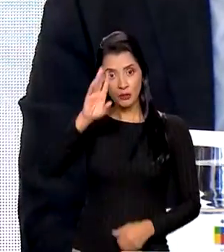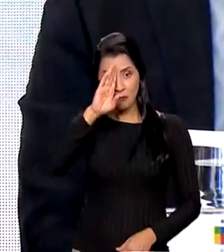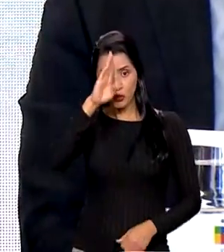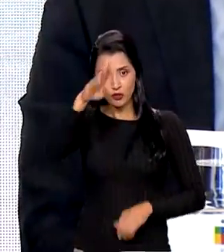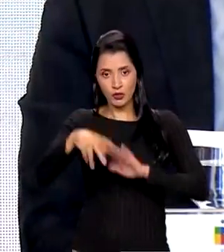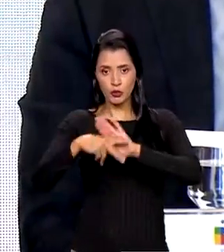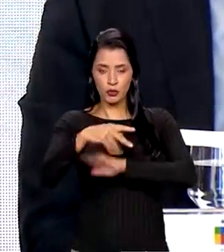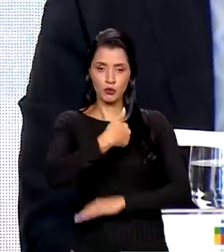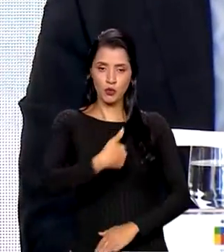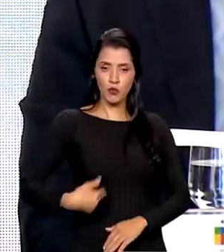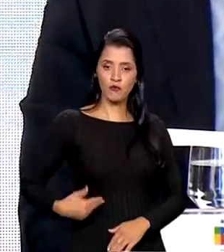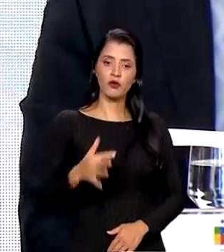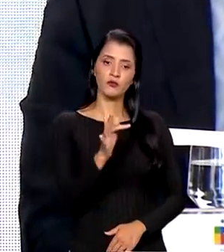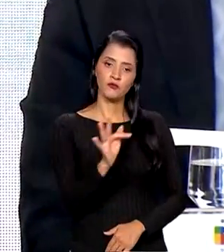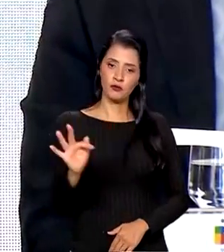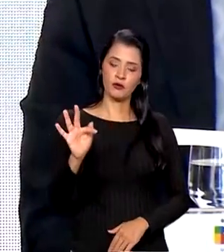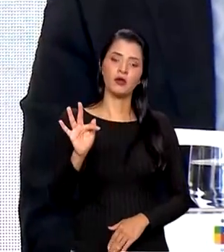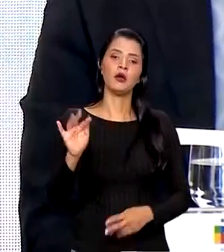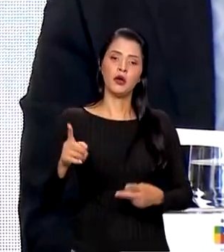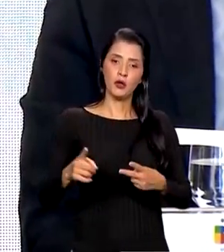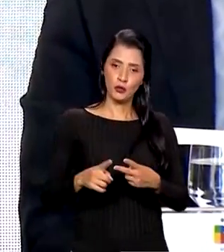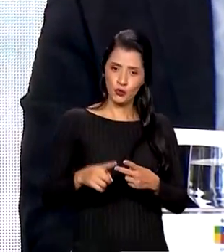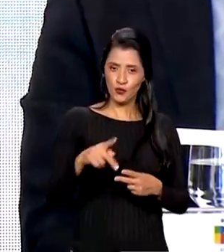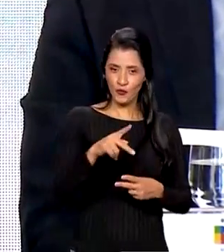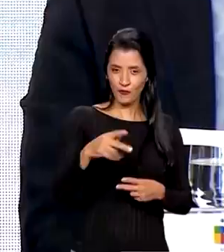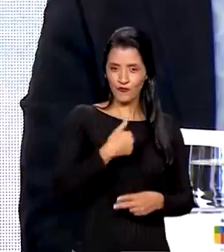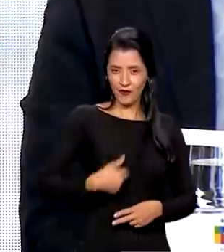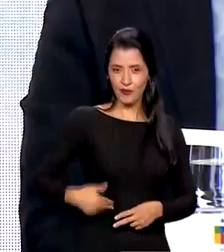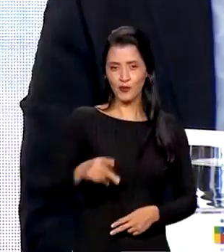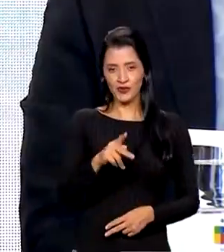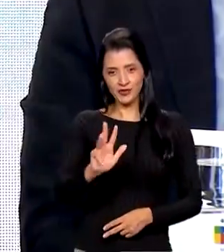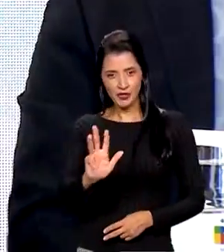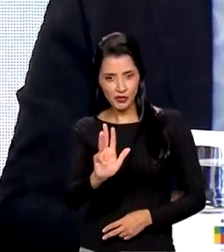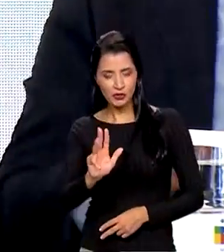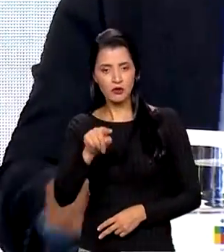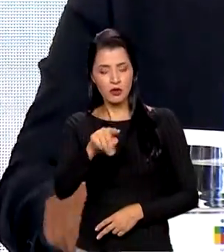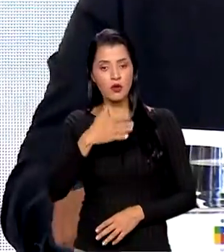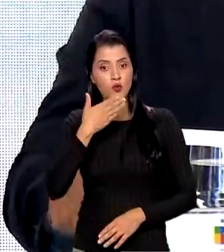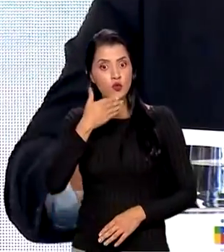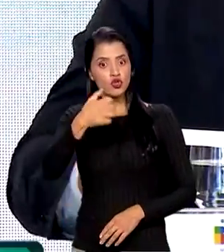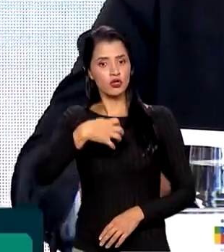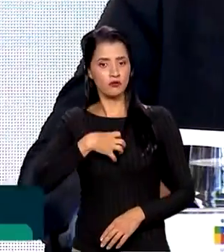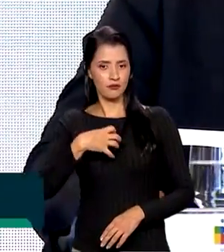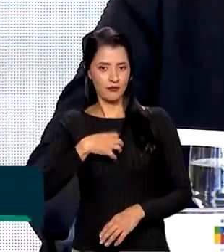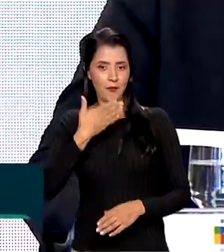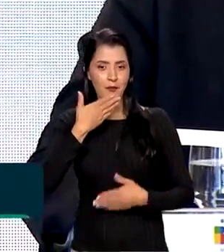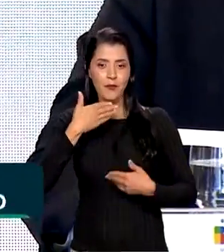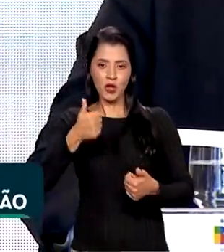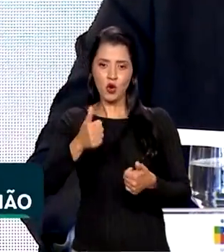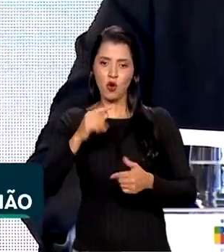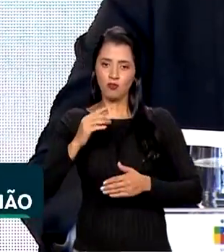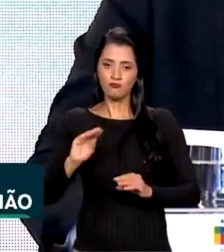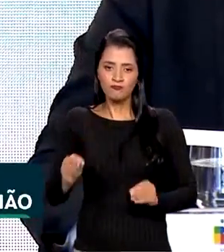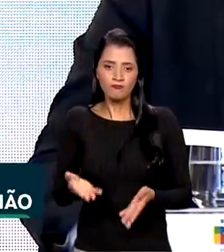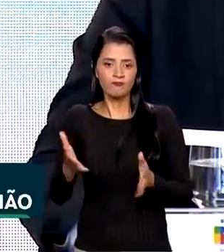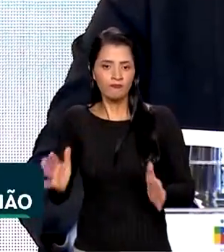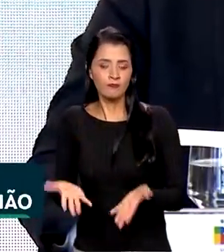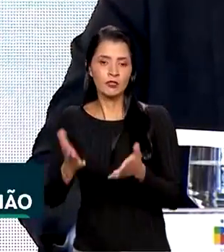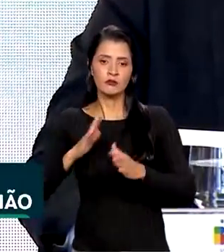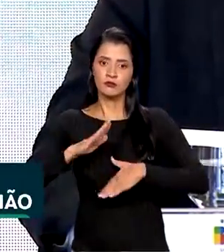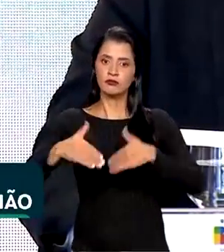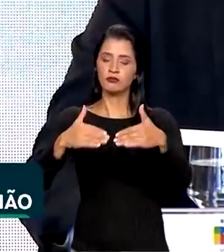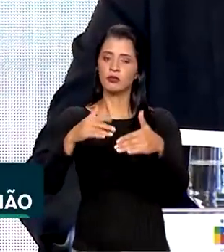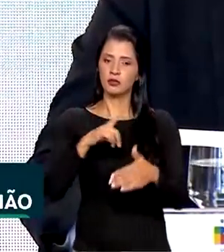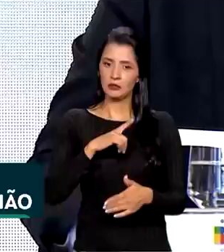governo federal, do governo do presidente Lula, e a melhor maneira de promover o desenvolvimento e ter